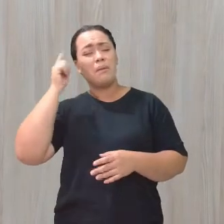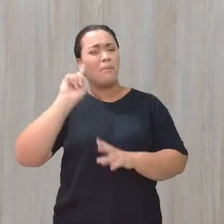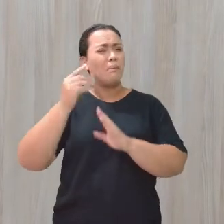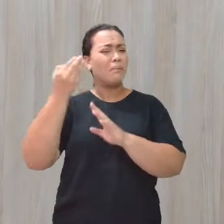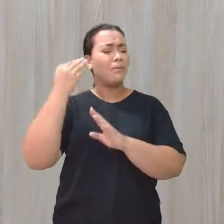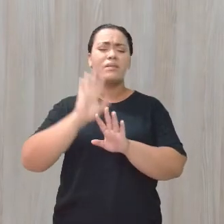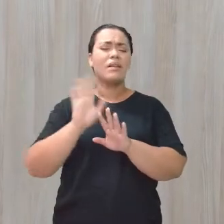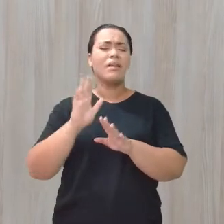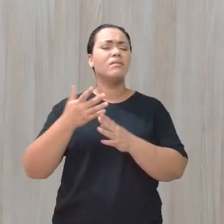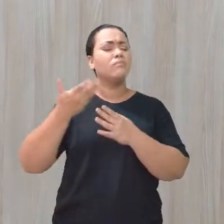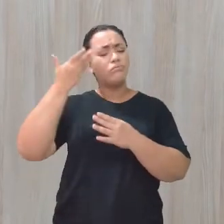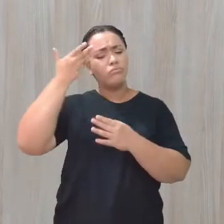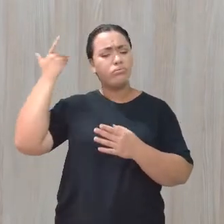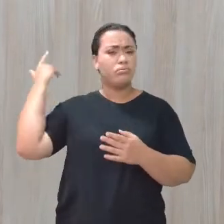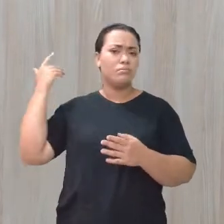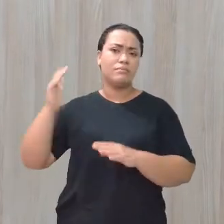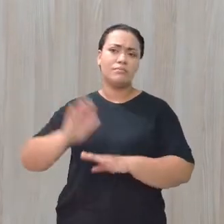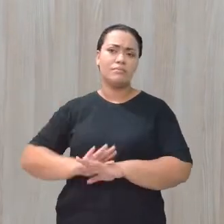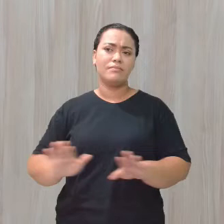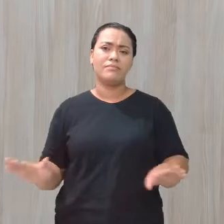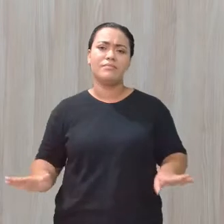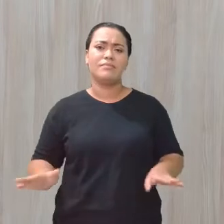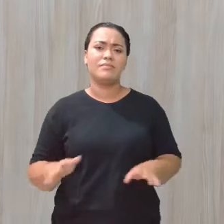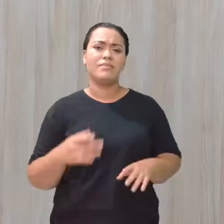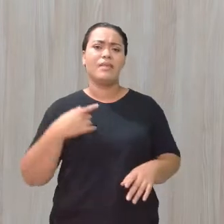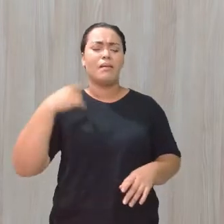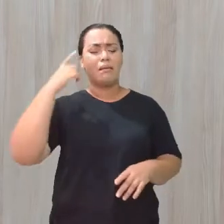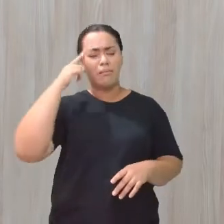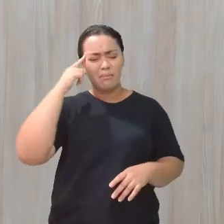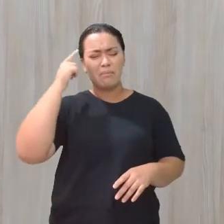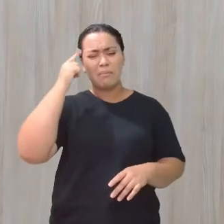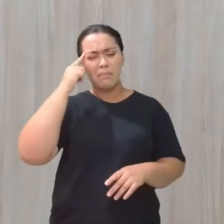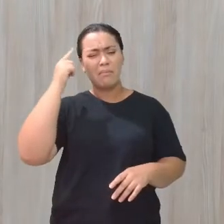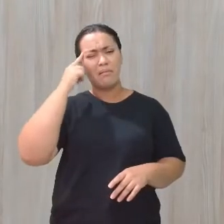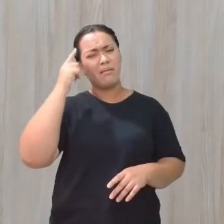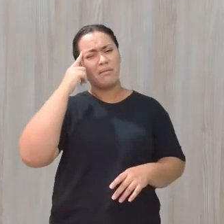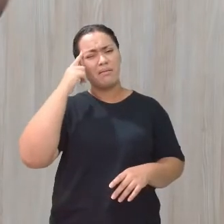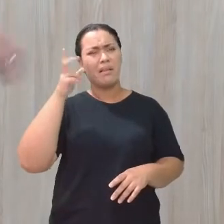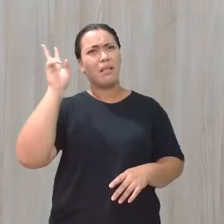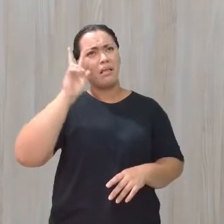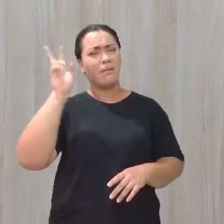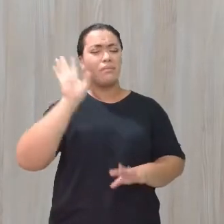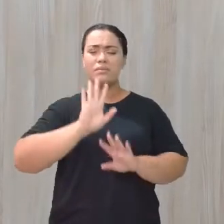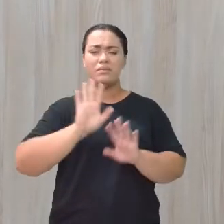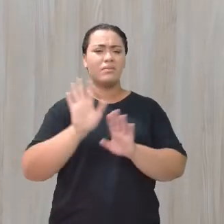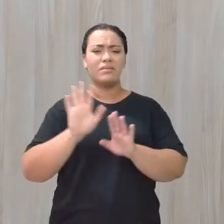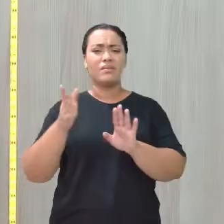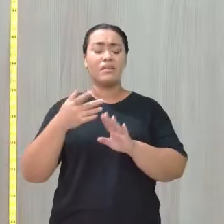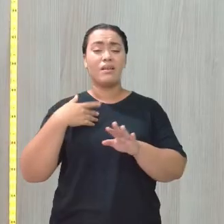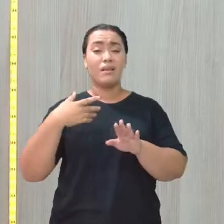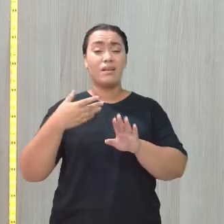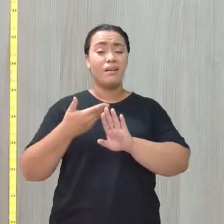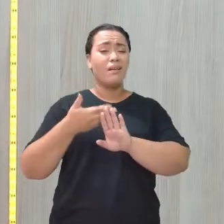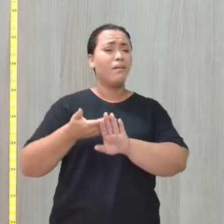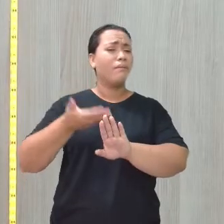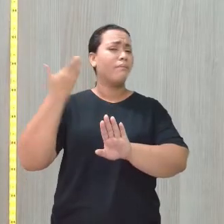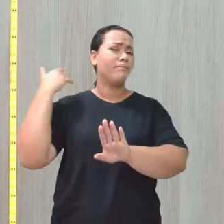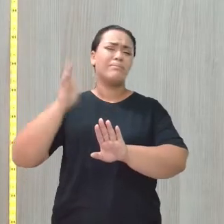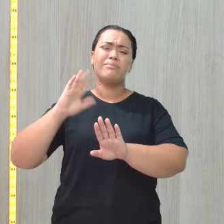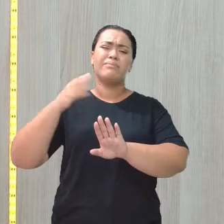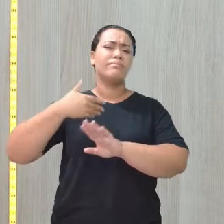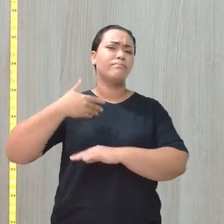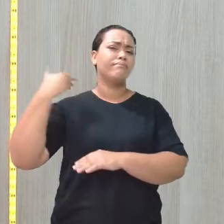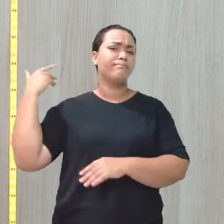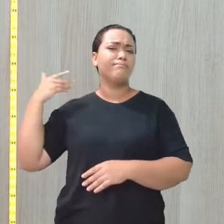muita gente fica aí, como a gente diz, remoendo, né? Aquele relembrando. E às vezes a gente só relembra o que